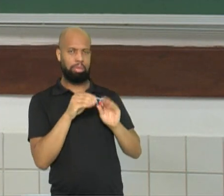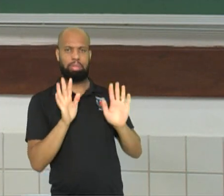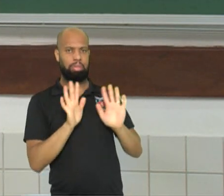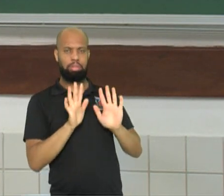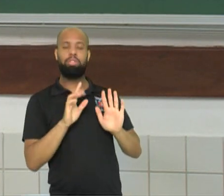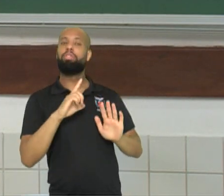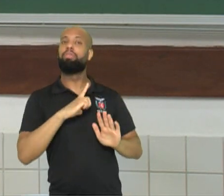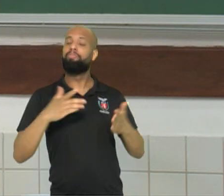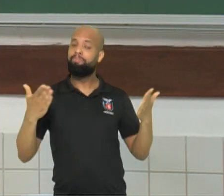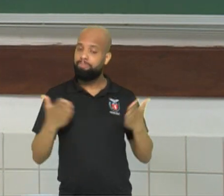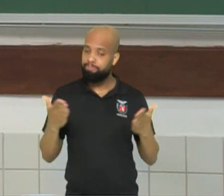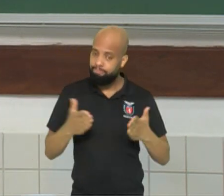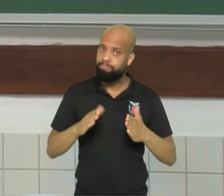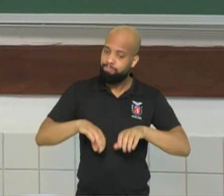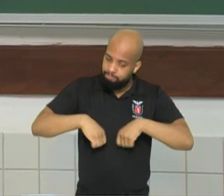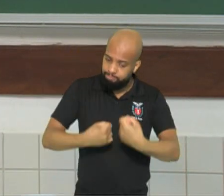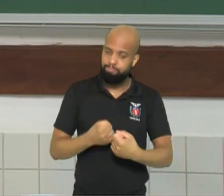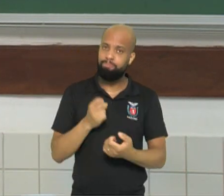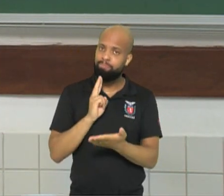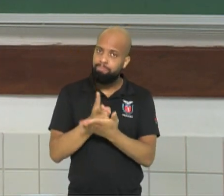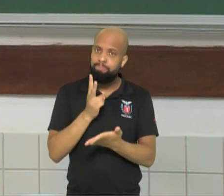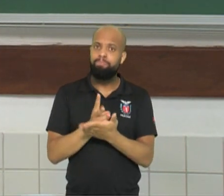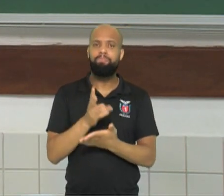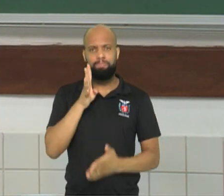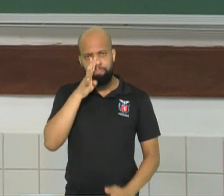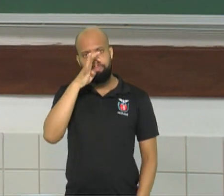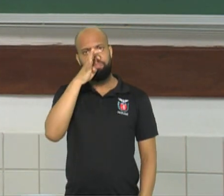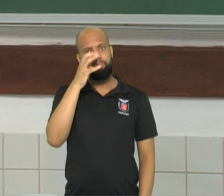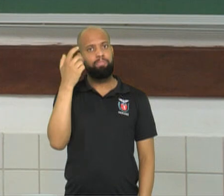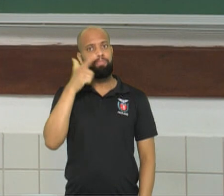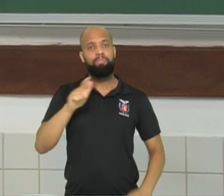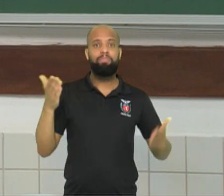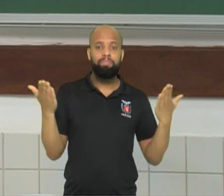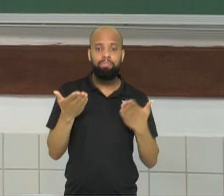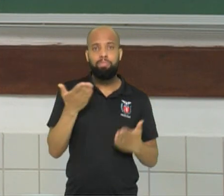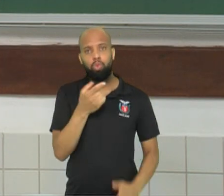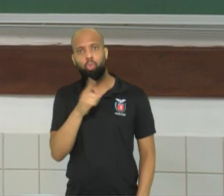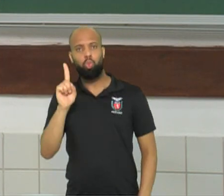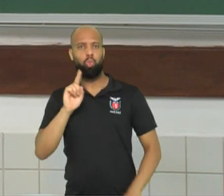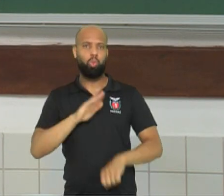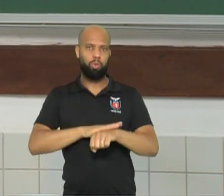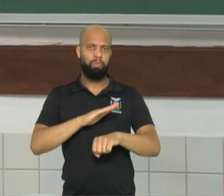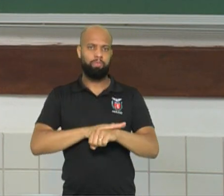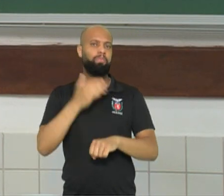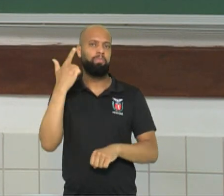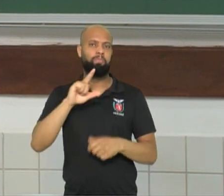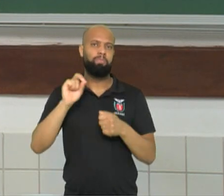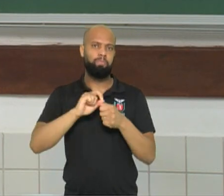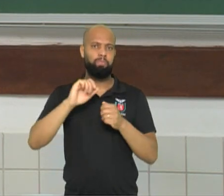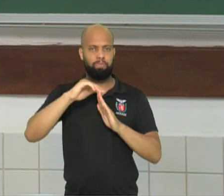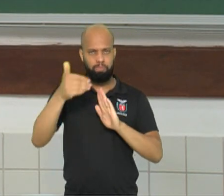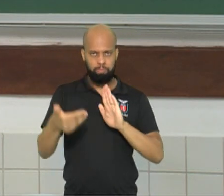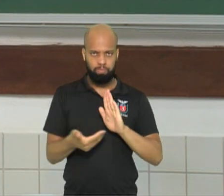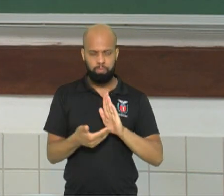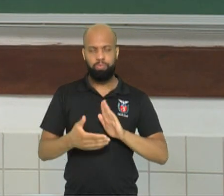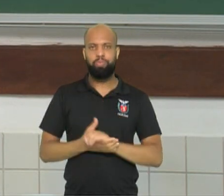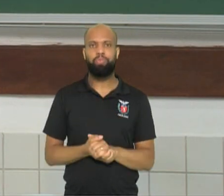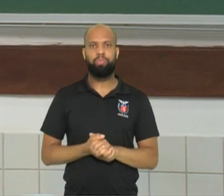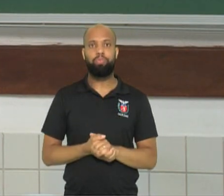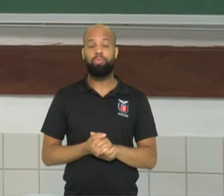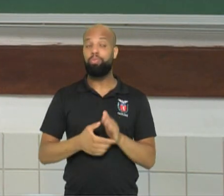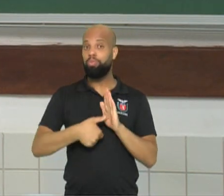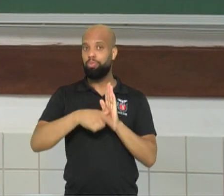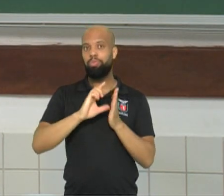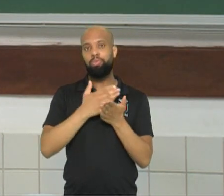deem bobeira. Agora é o último prazo para vocês colocarem tudo em dia, tá bom? Beleza? E o que antes